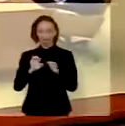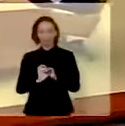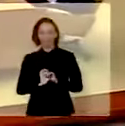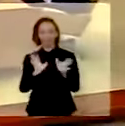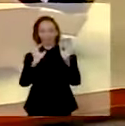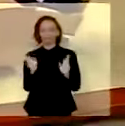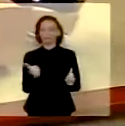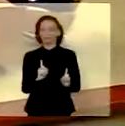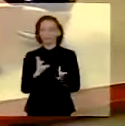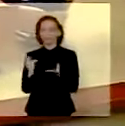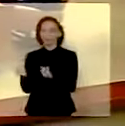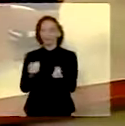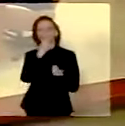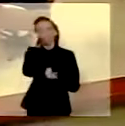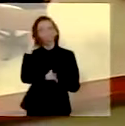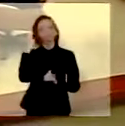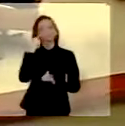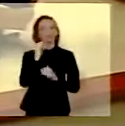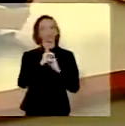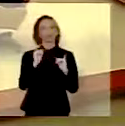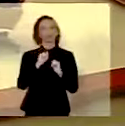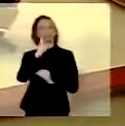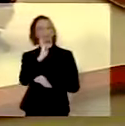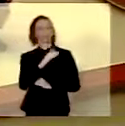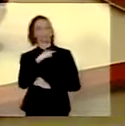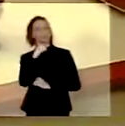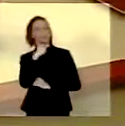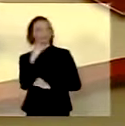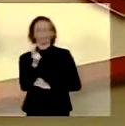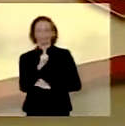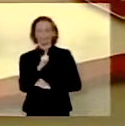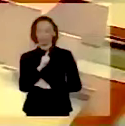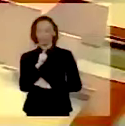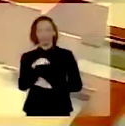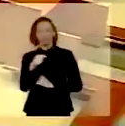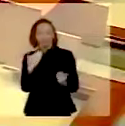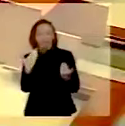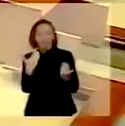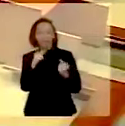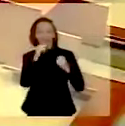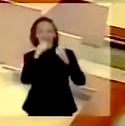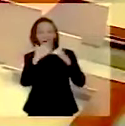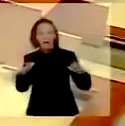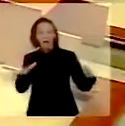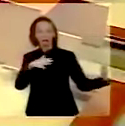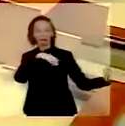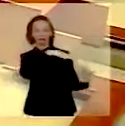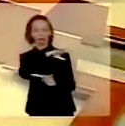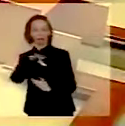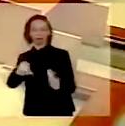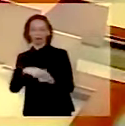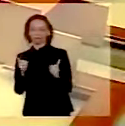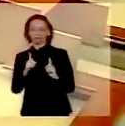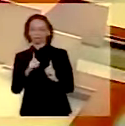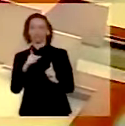como muitos têm apregoado. Navega, sim, em águas turbulentas, mas dispõe de sua bússola,